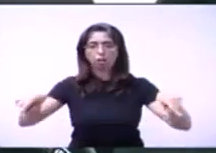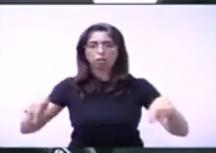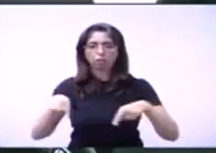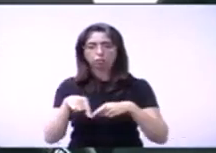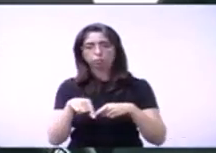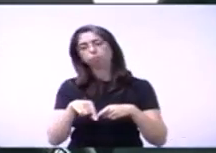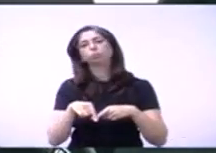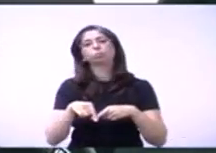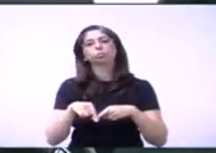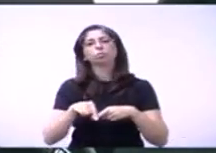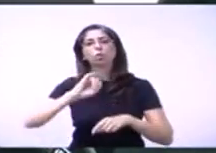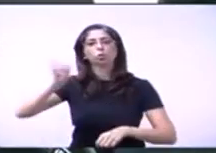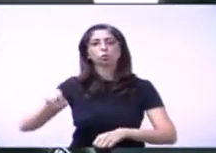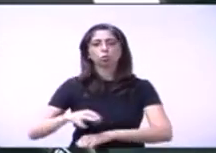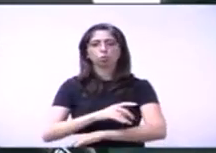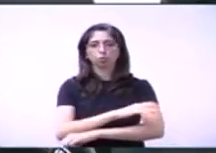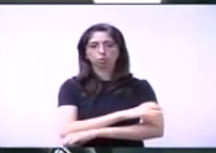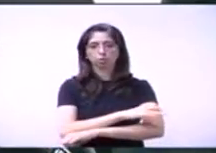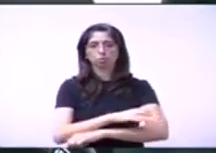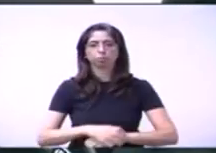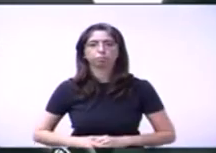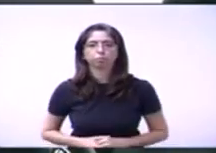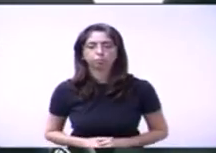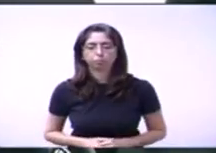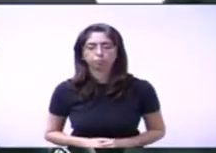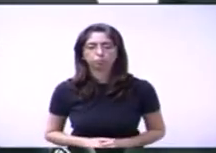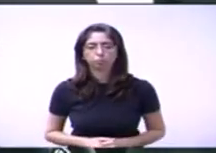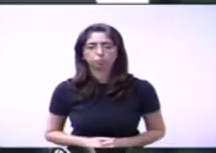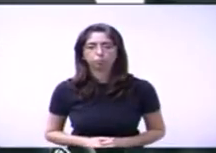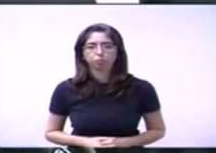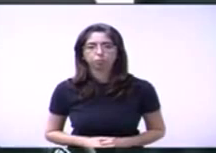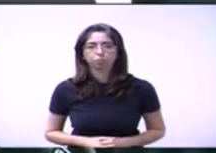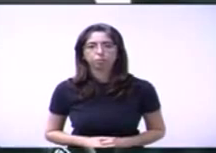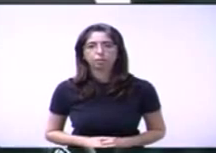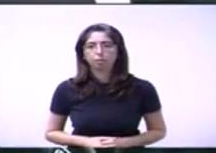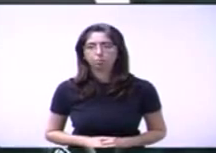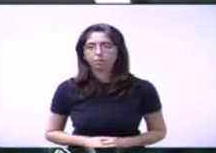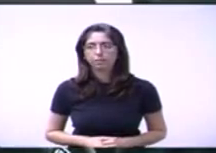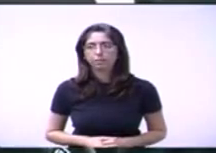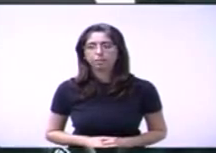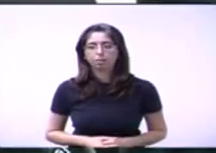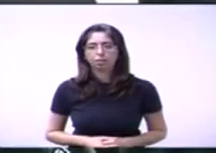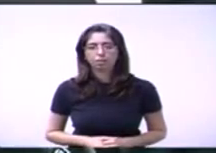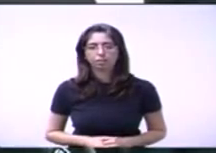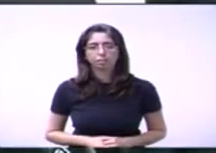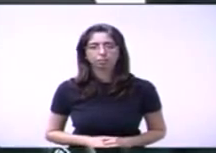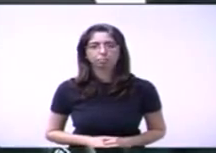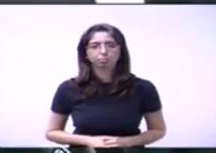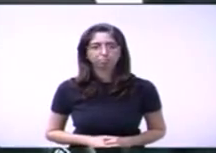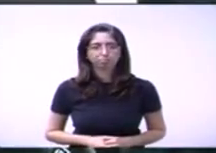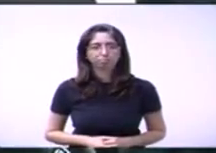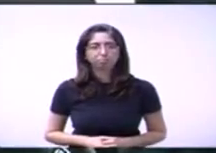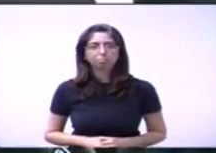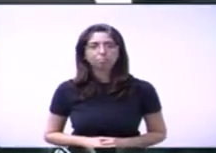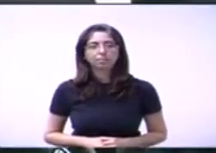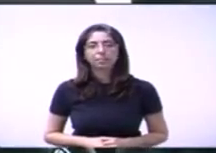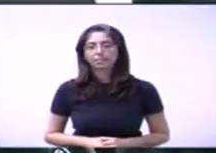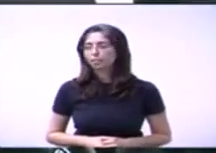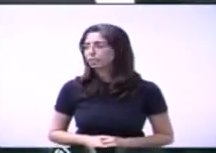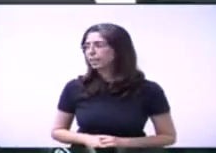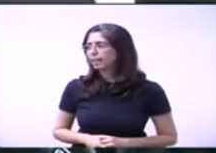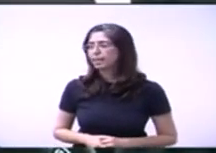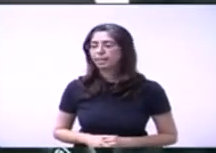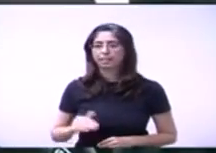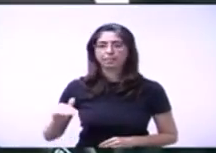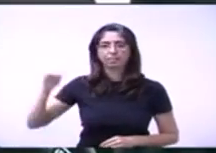Praça César Bierenbarque, no bairro João Aranha. 123, do vereador João Mota,